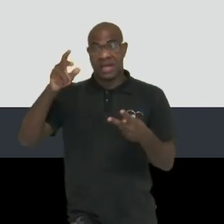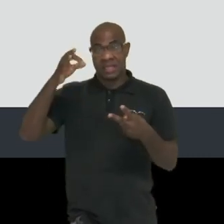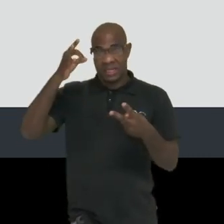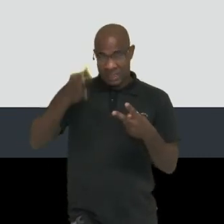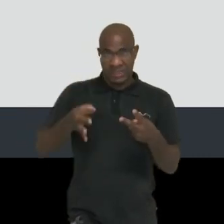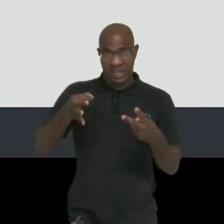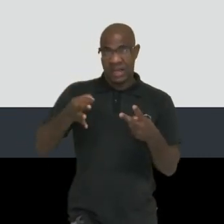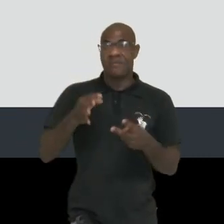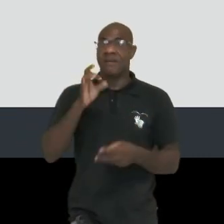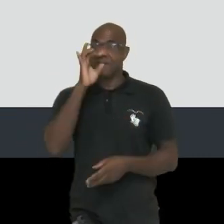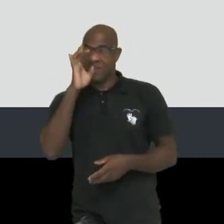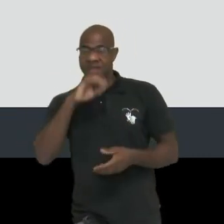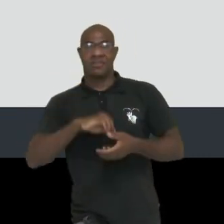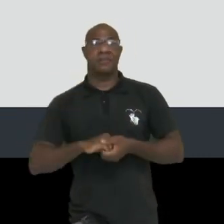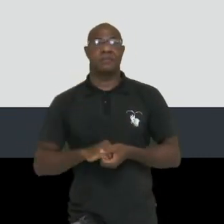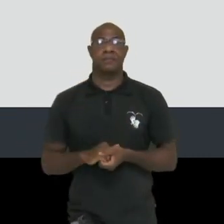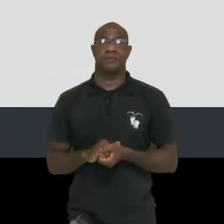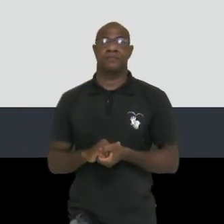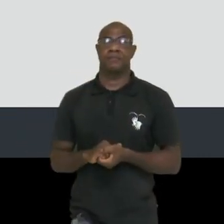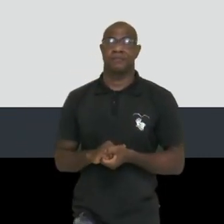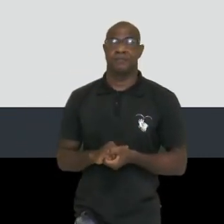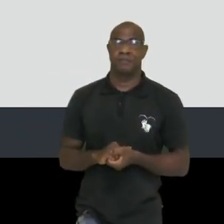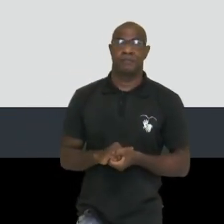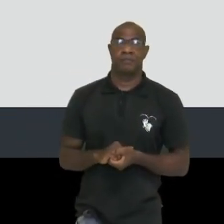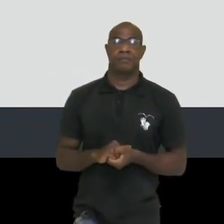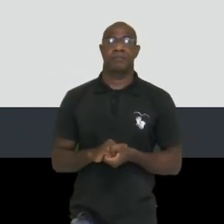Let's get together with some friends.